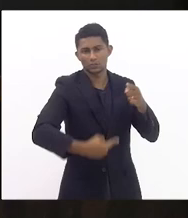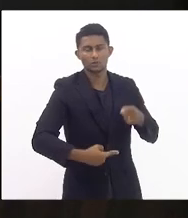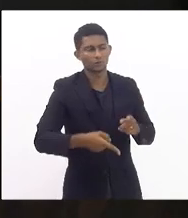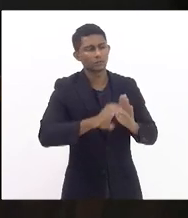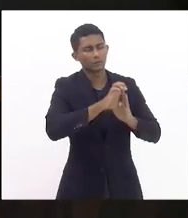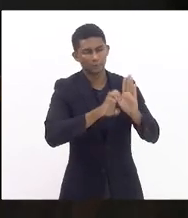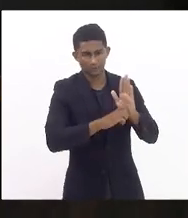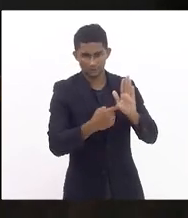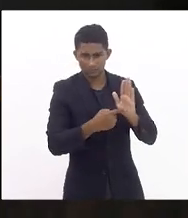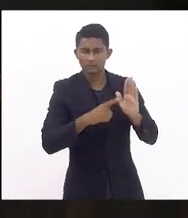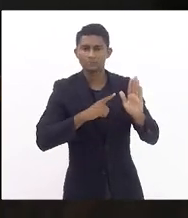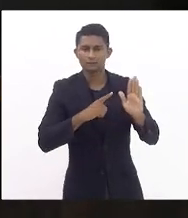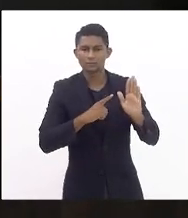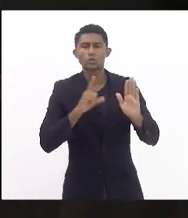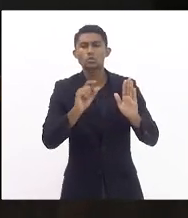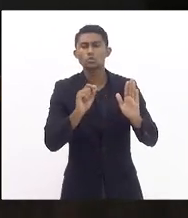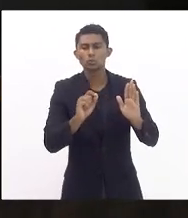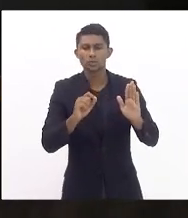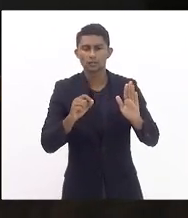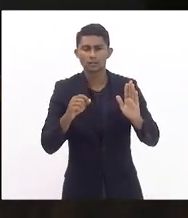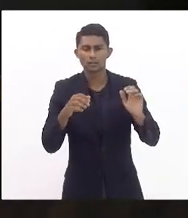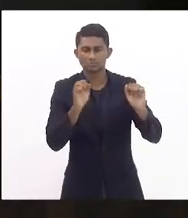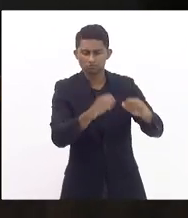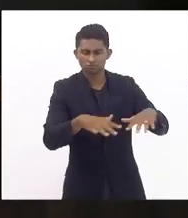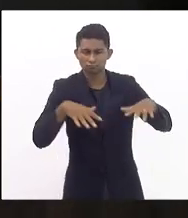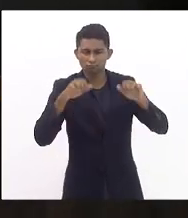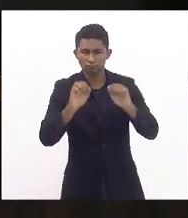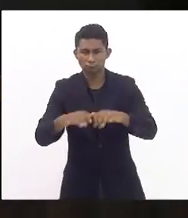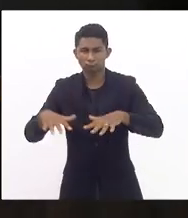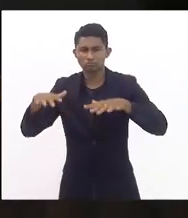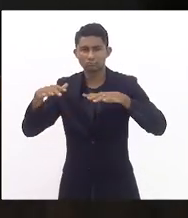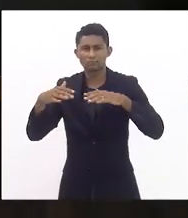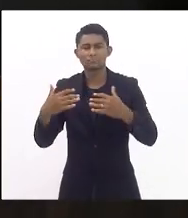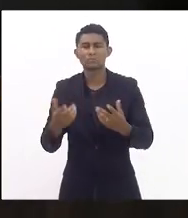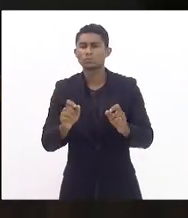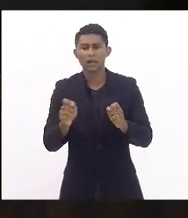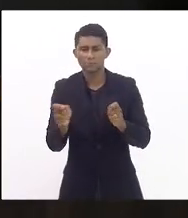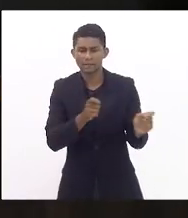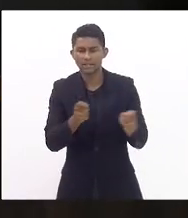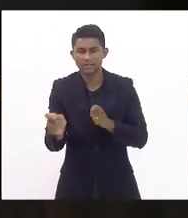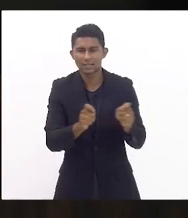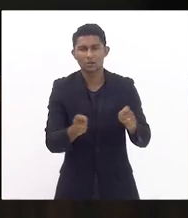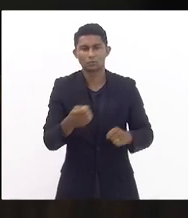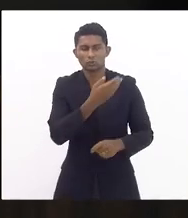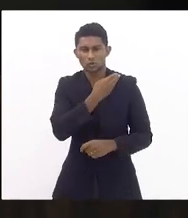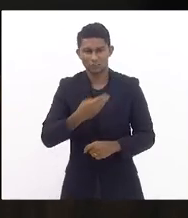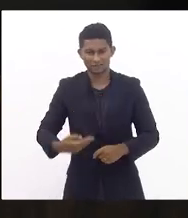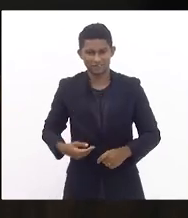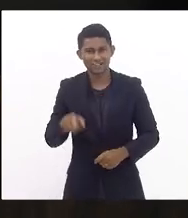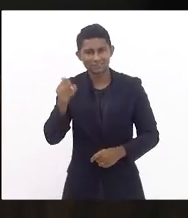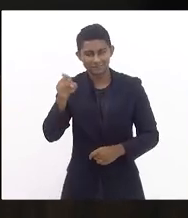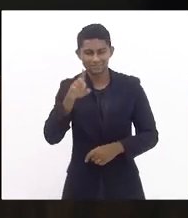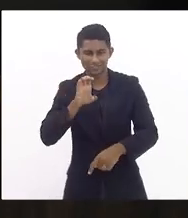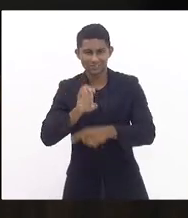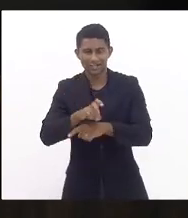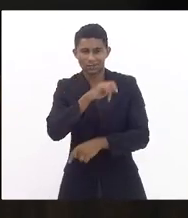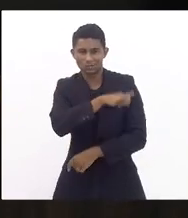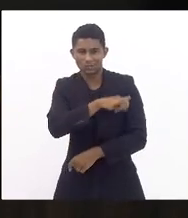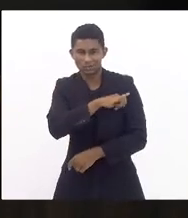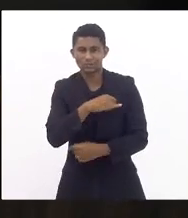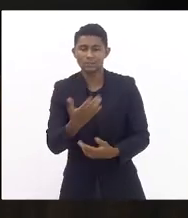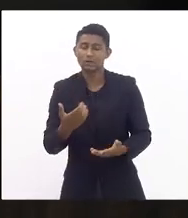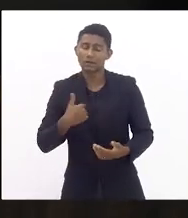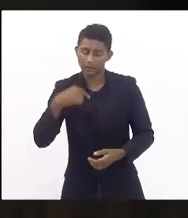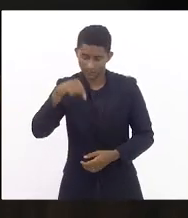que regulamenta a realização de audiências e consultas públicas pela administração pública direta e indireta do Estado do Rio de Janeiro. Então, presidente, chamo